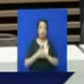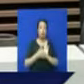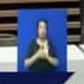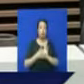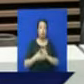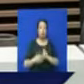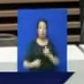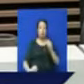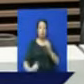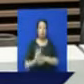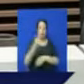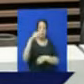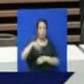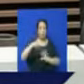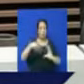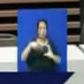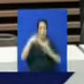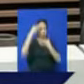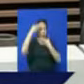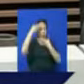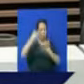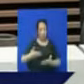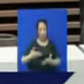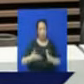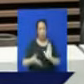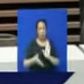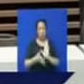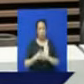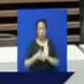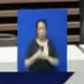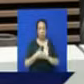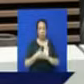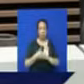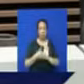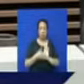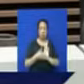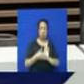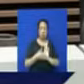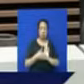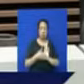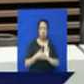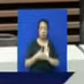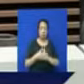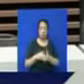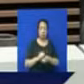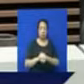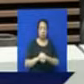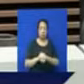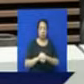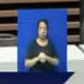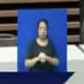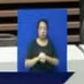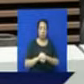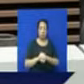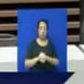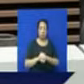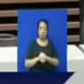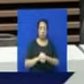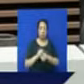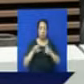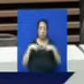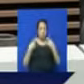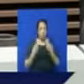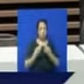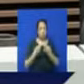casa. Muito obrigado pela sua iniciativa, pelo seu desprendimento de fazer essa belíssima sessão